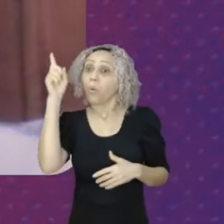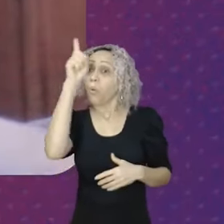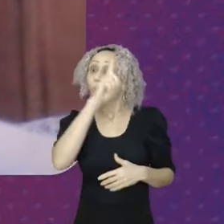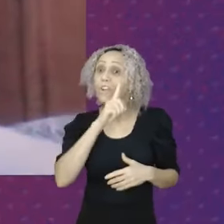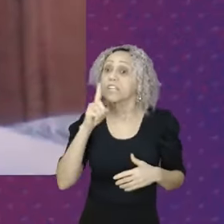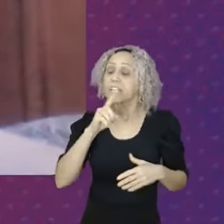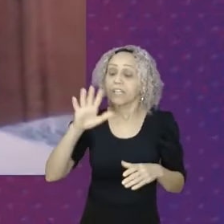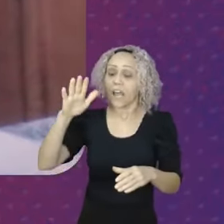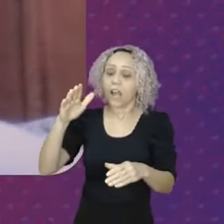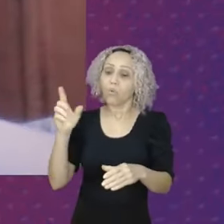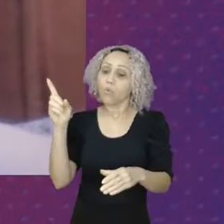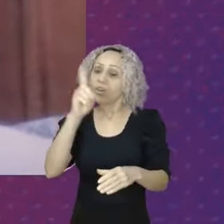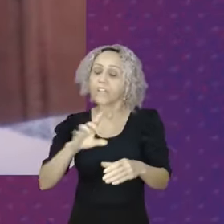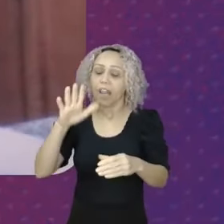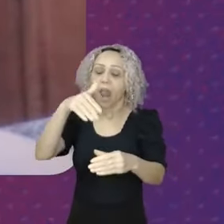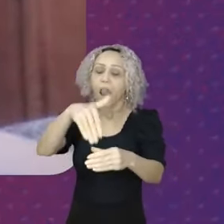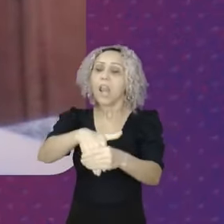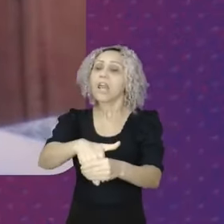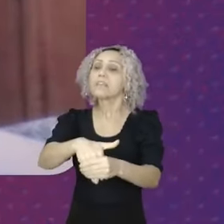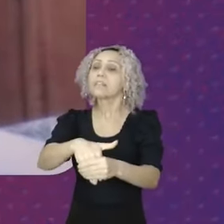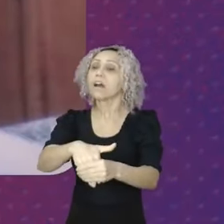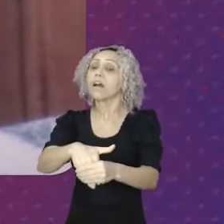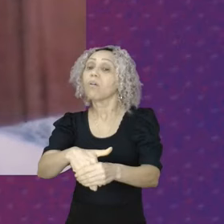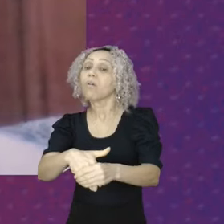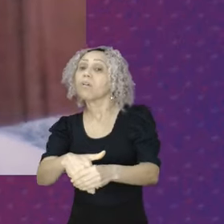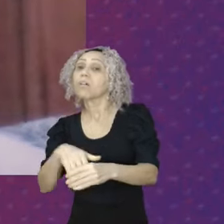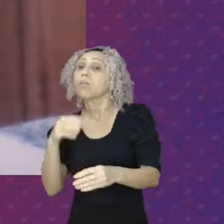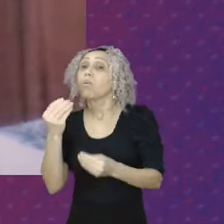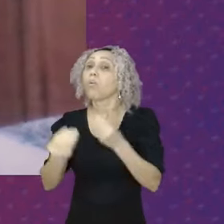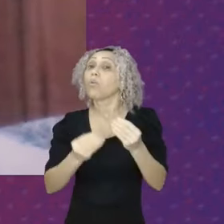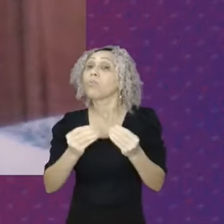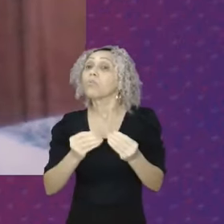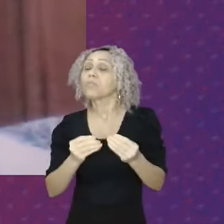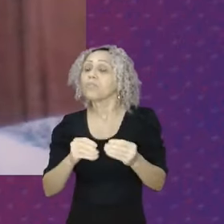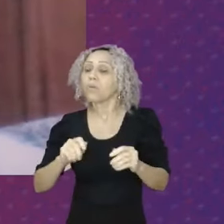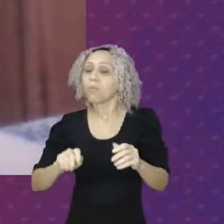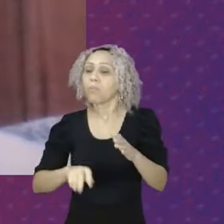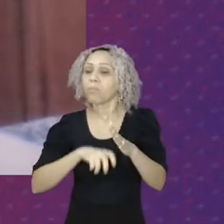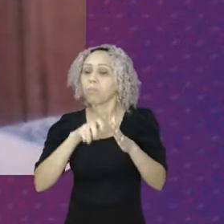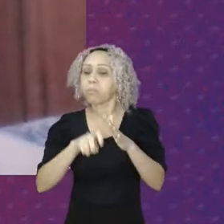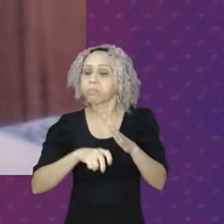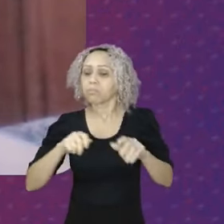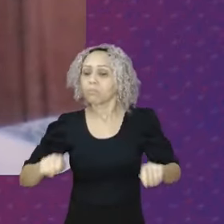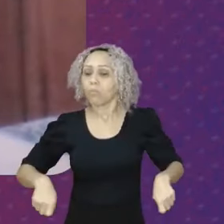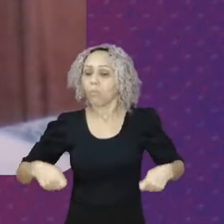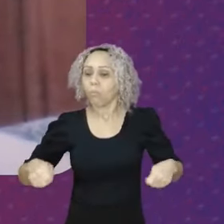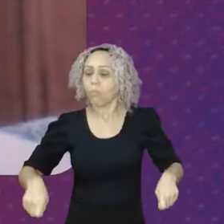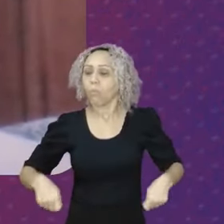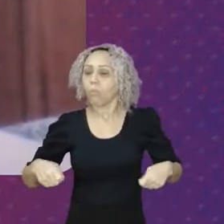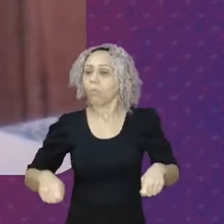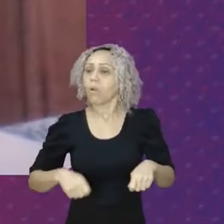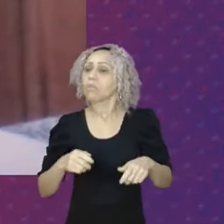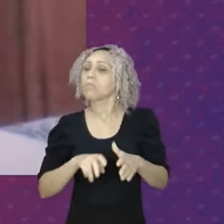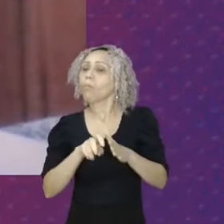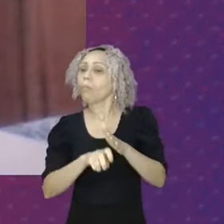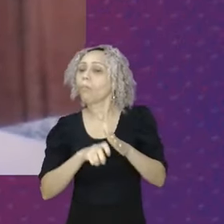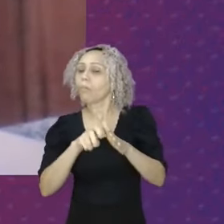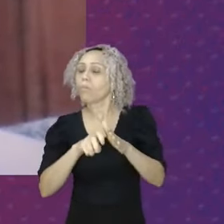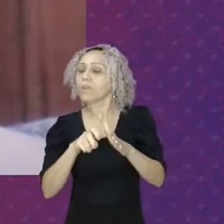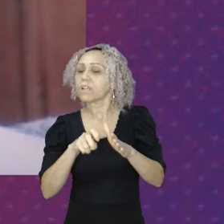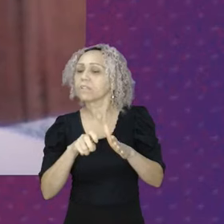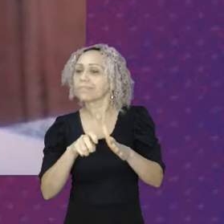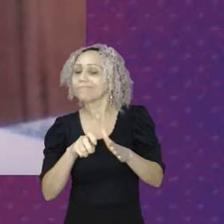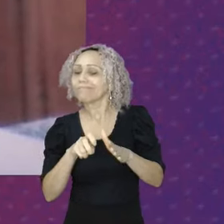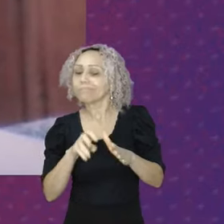sala acessível o que que eu faço eu faço eles descerem a urna porque eu tenho direito de votar eu não vou